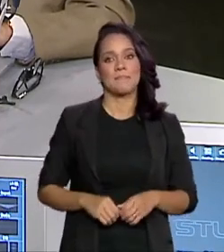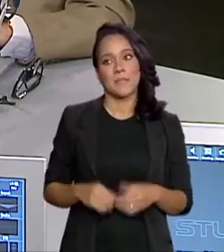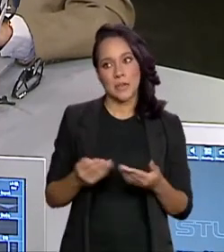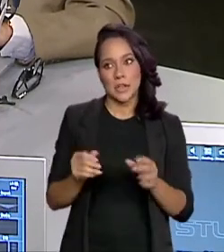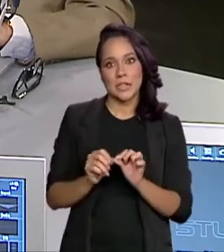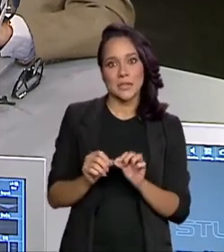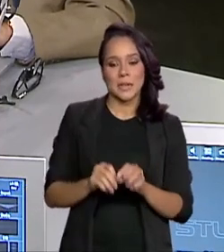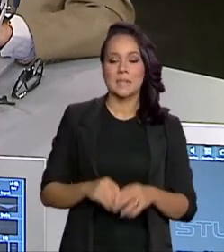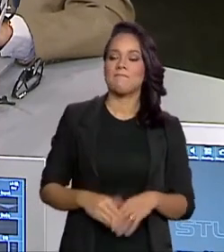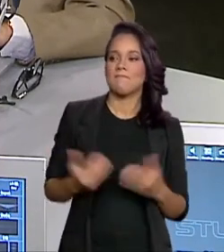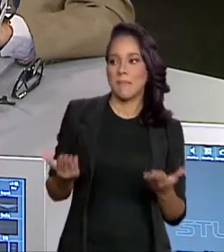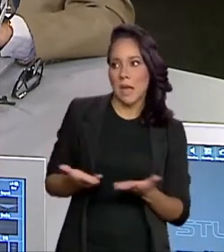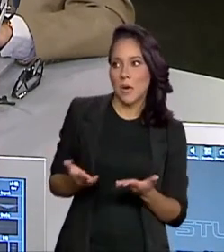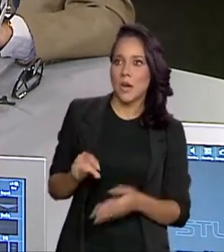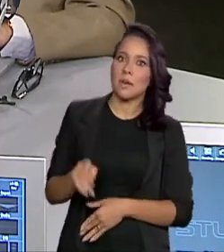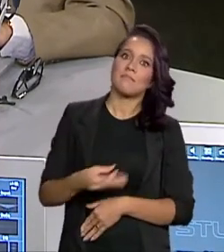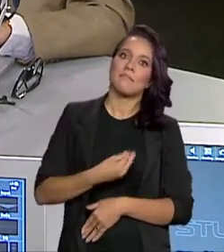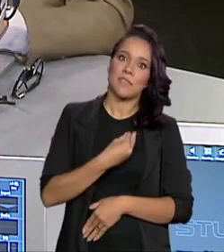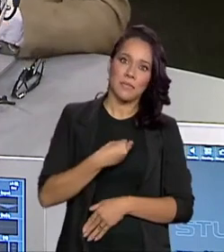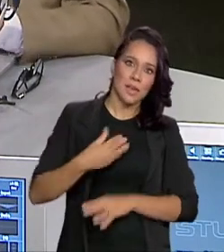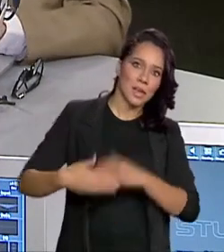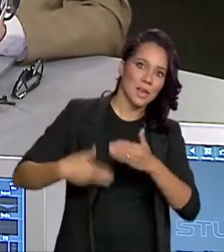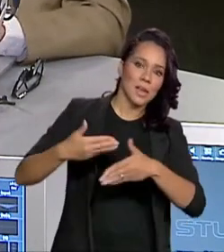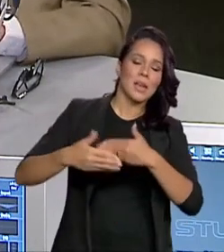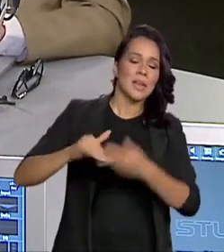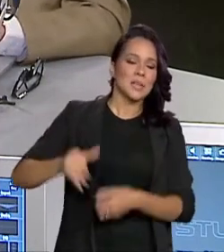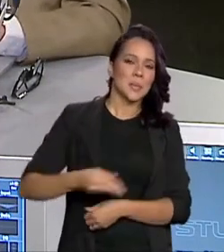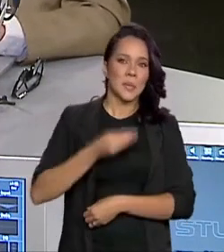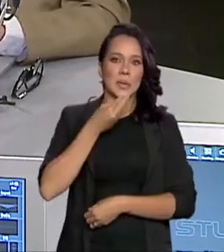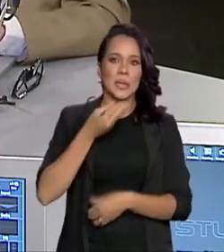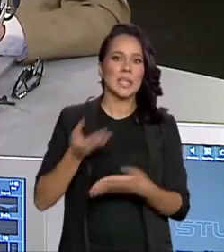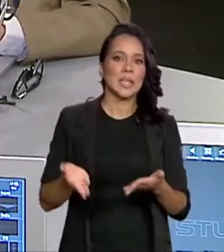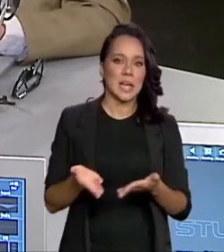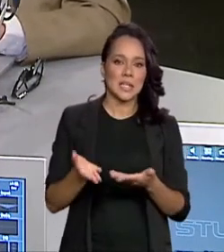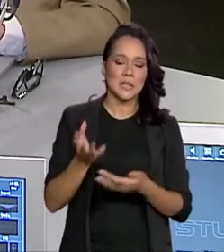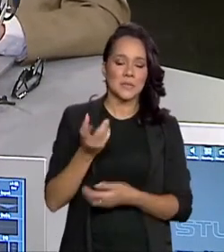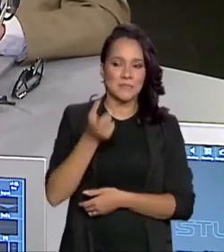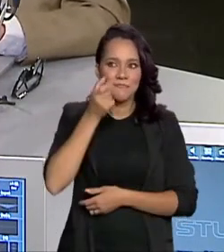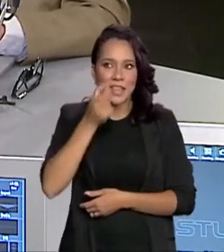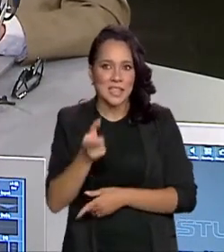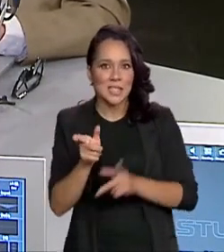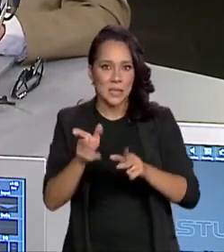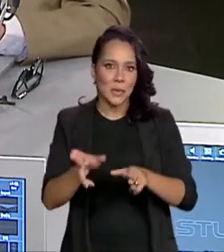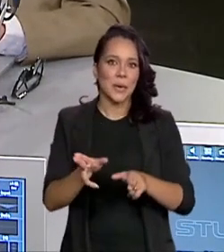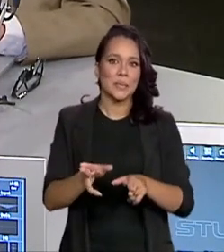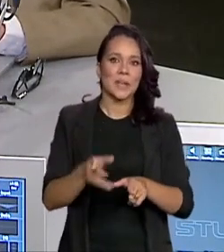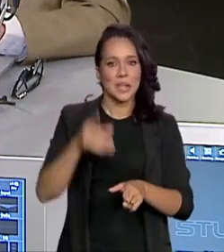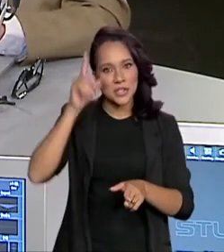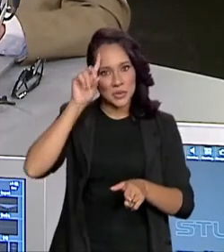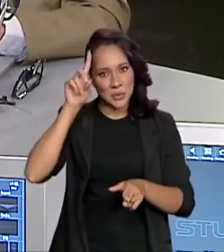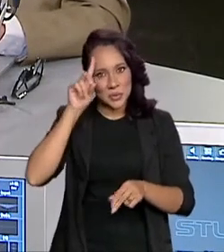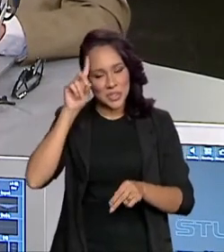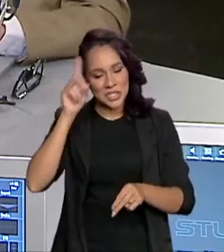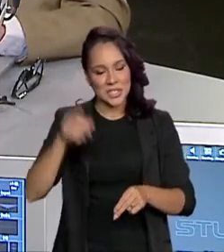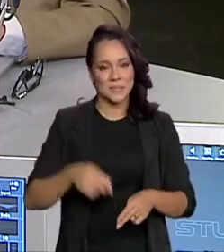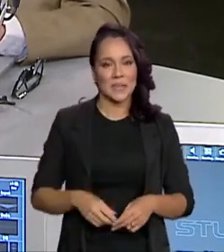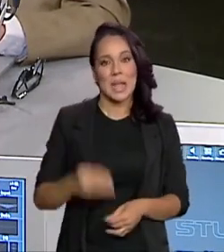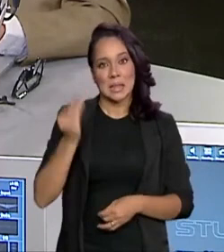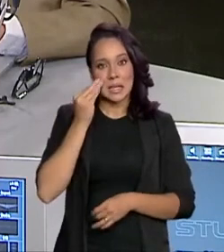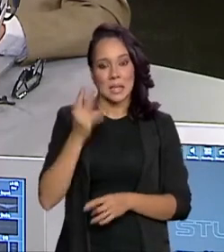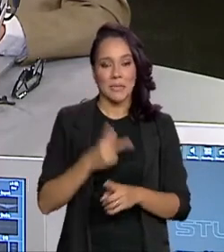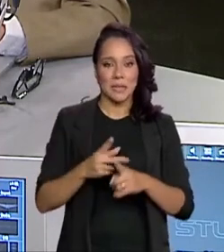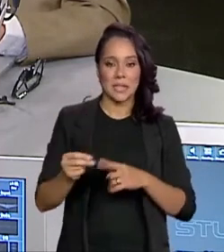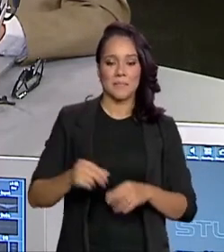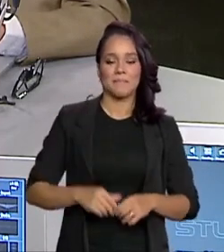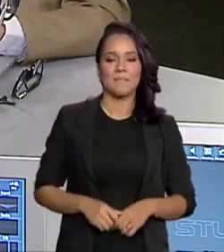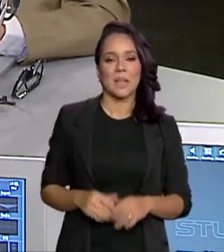a gente fez. E agora é viver essa oportunidade com a mesma ambição que a gente vive todos os dias de tentar conquistar